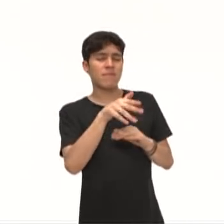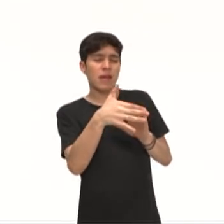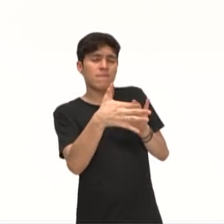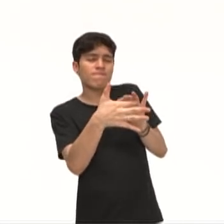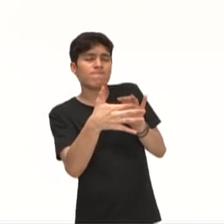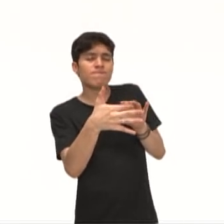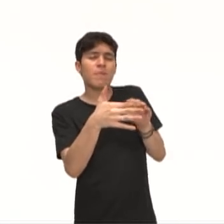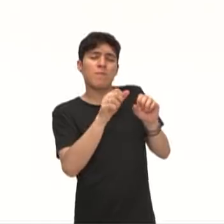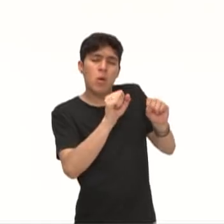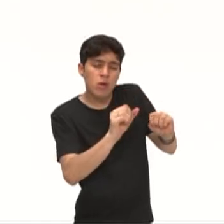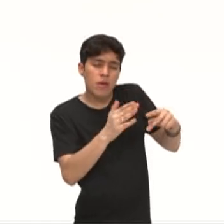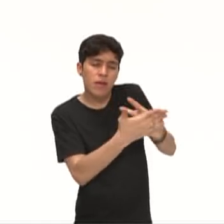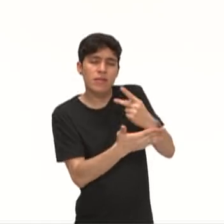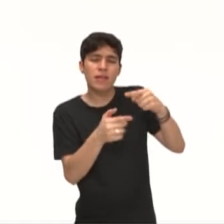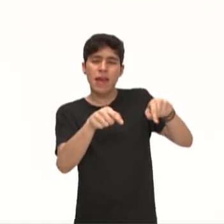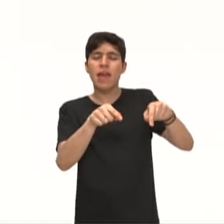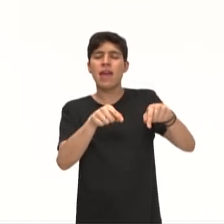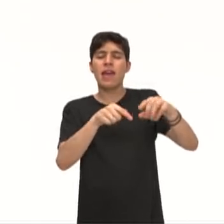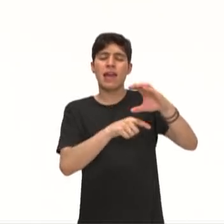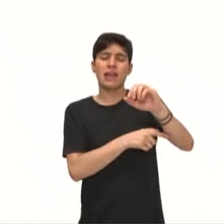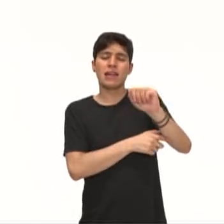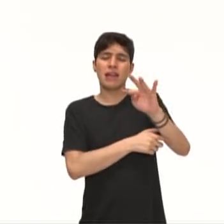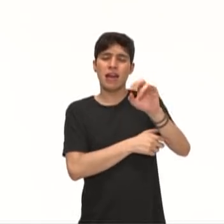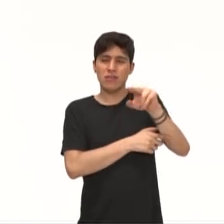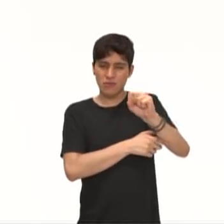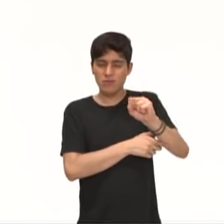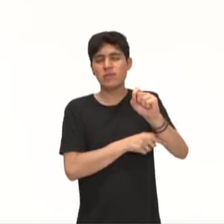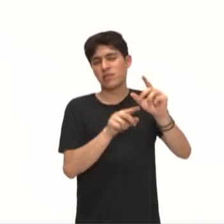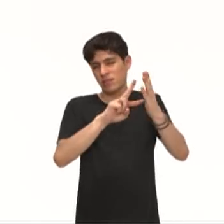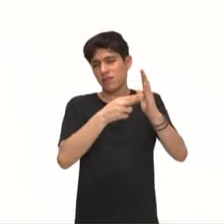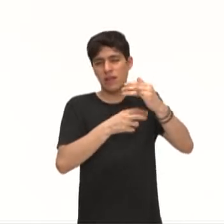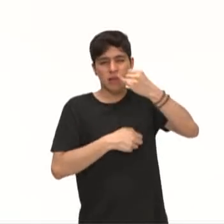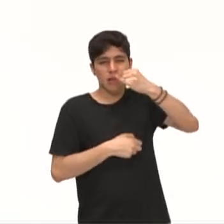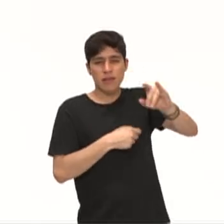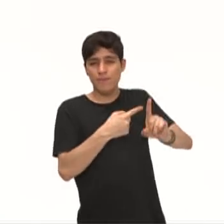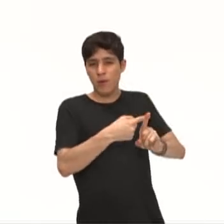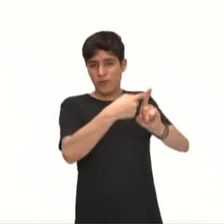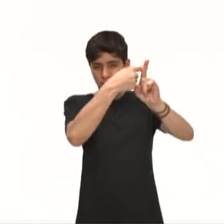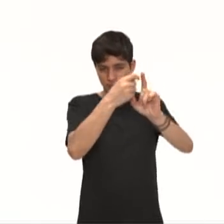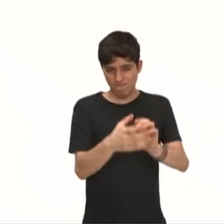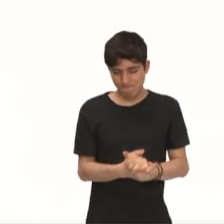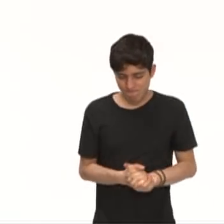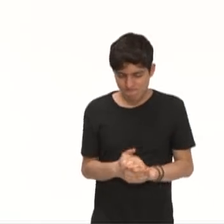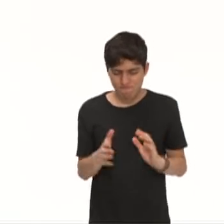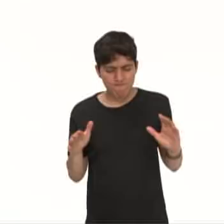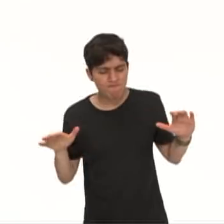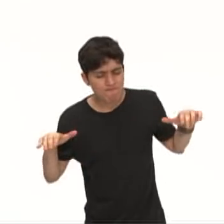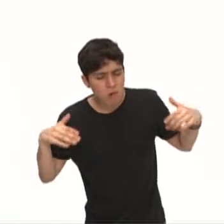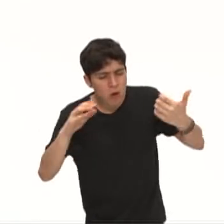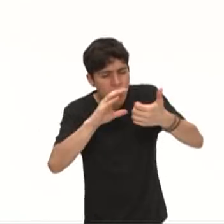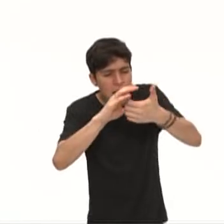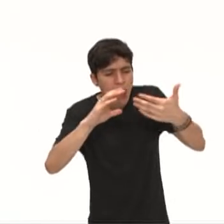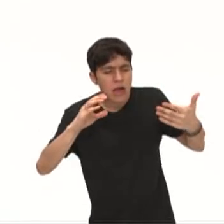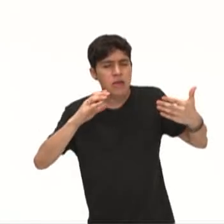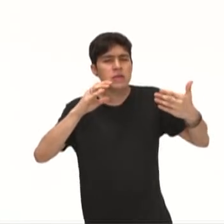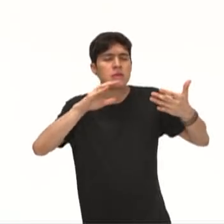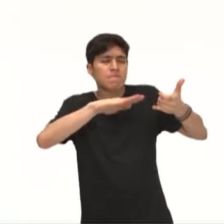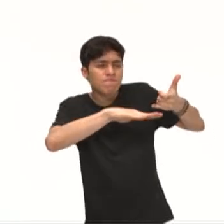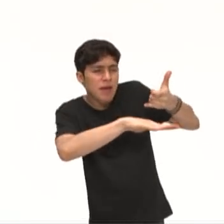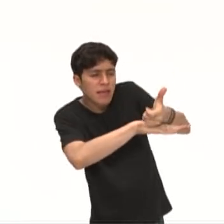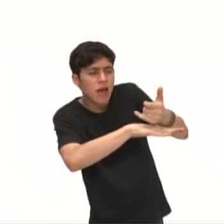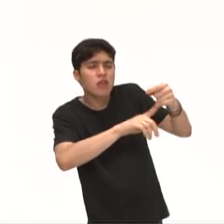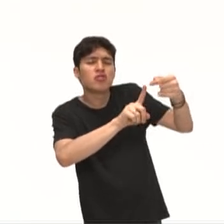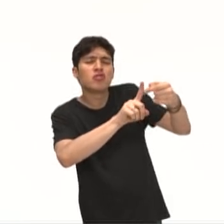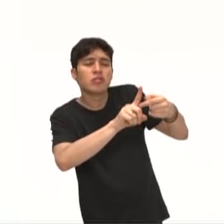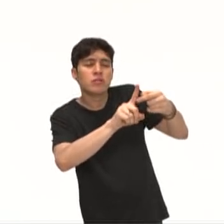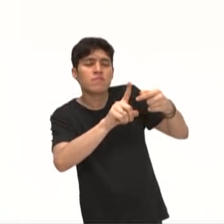cátions, ou seja, carga elétrica positiva, gente. Vamos lá. Quais são as características dos metais, desses que fazem esse tipo